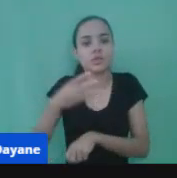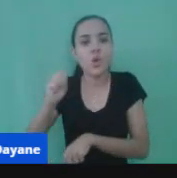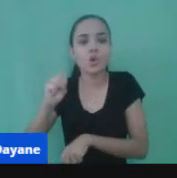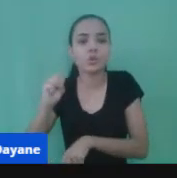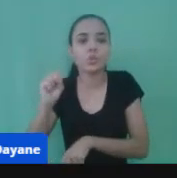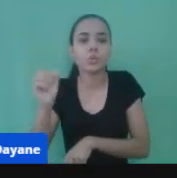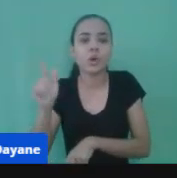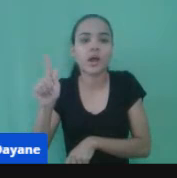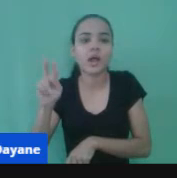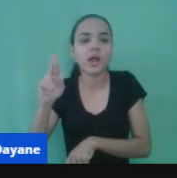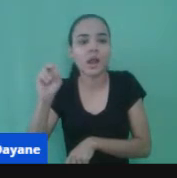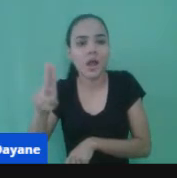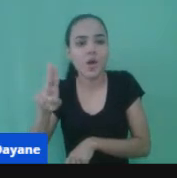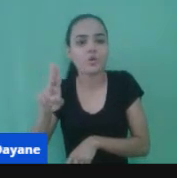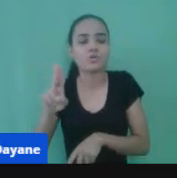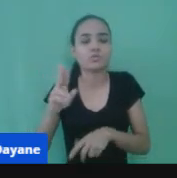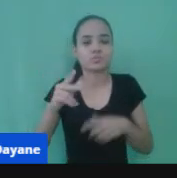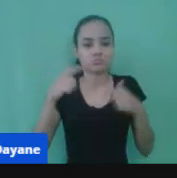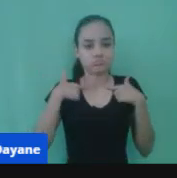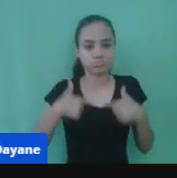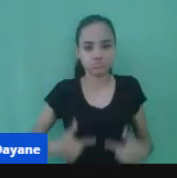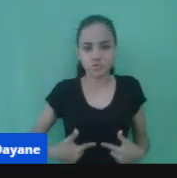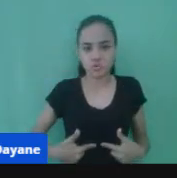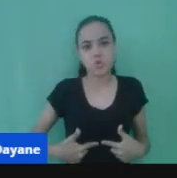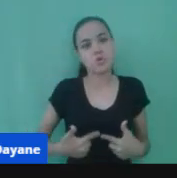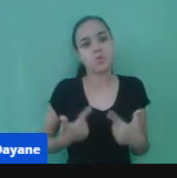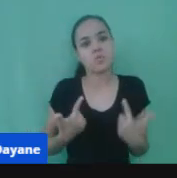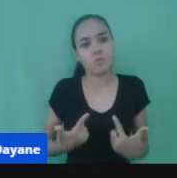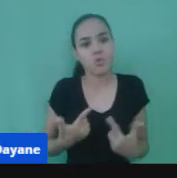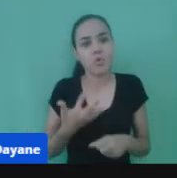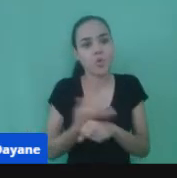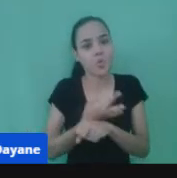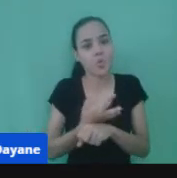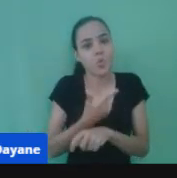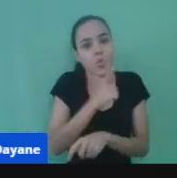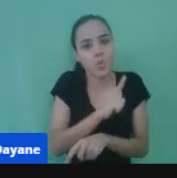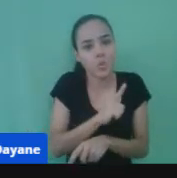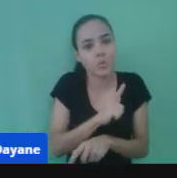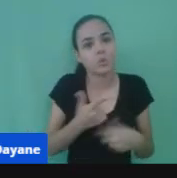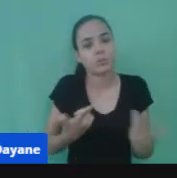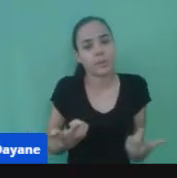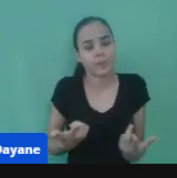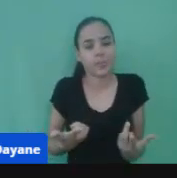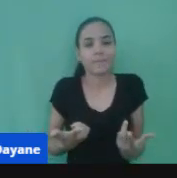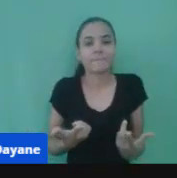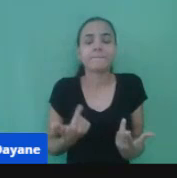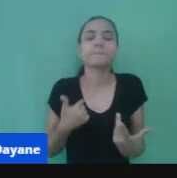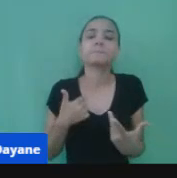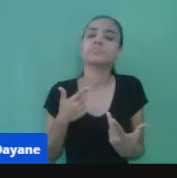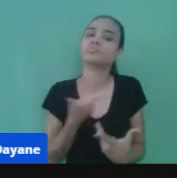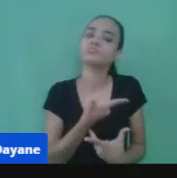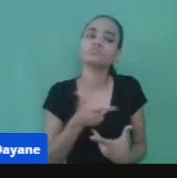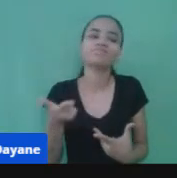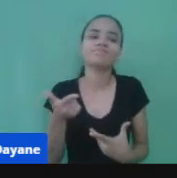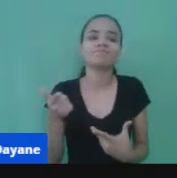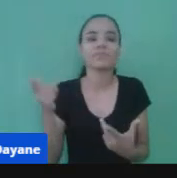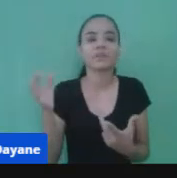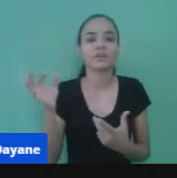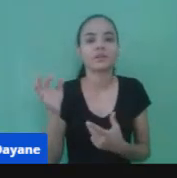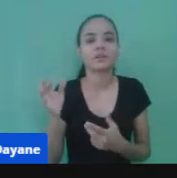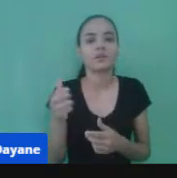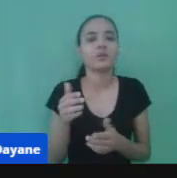o planeta é um só, não tem lado de fora, né, que as pessoas às vezes jogam as coisas para o lado de fora, não tem nada de fora, ele